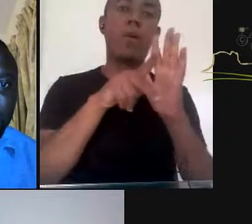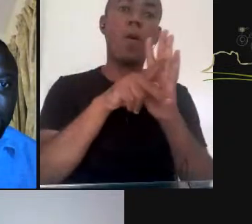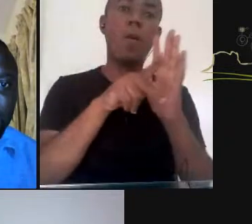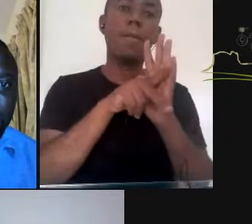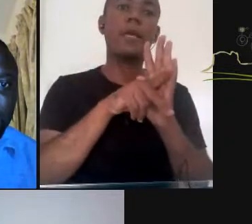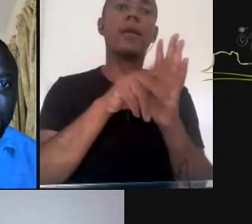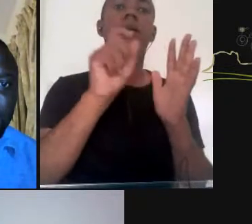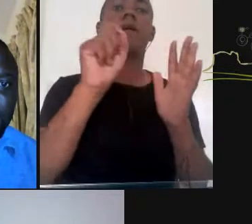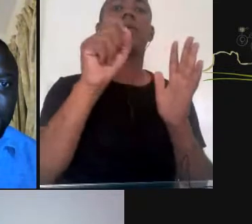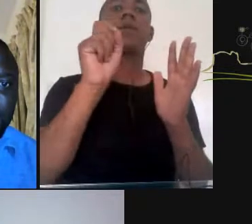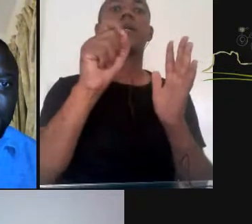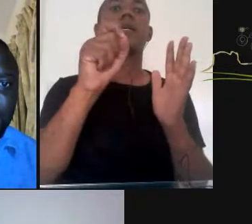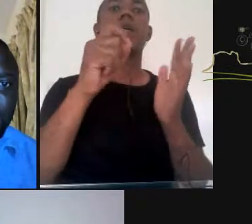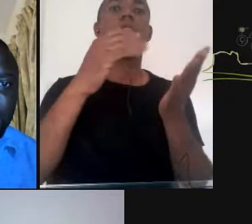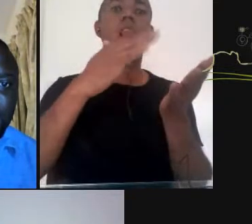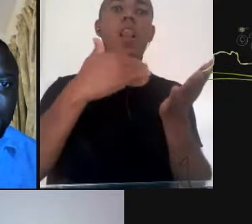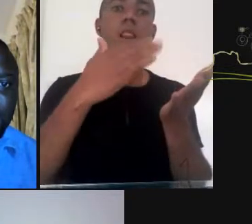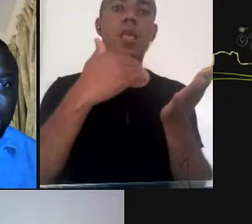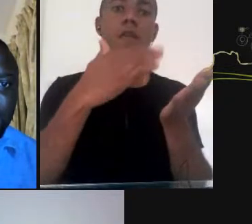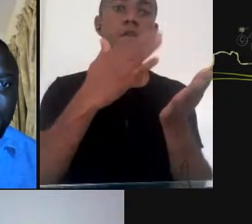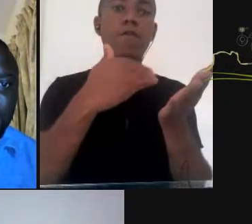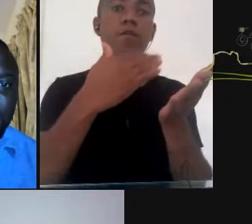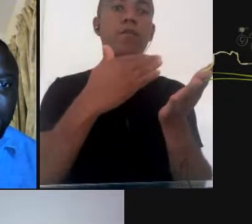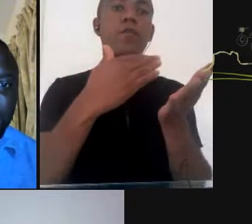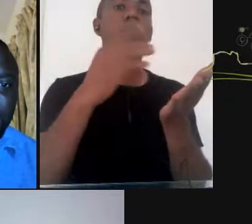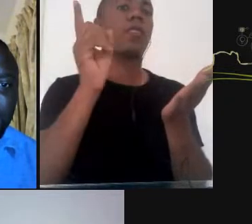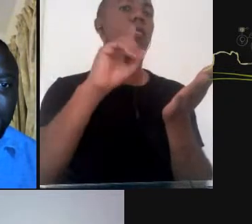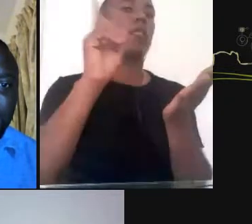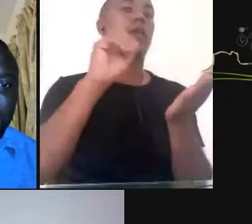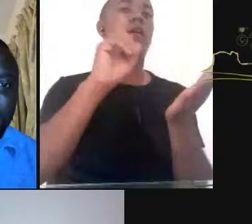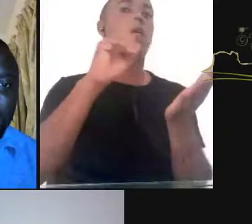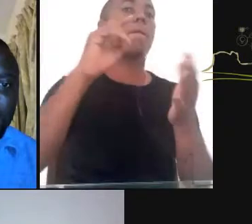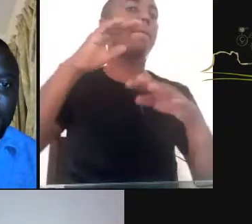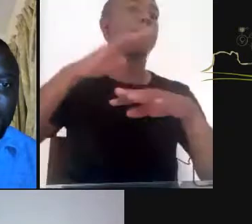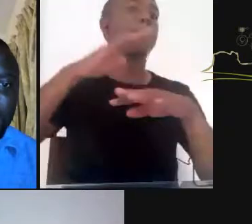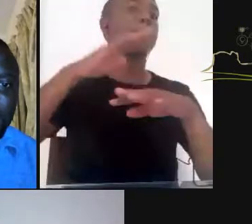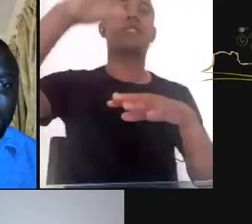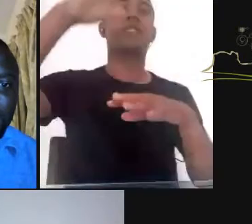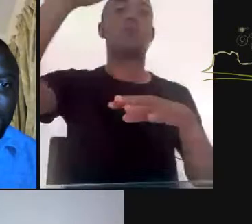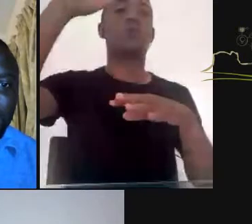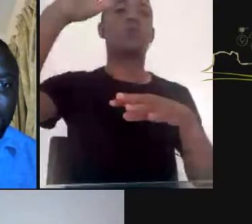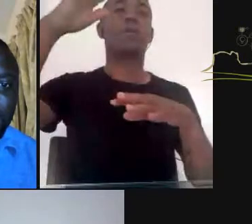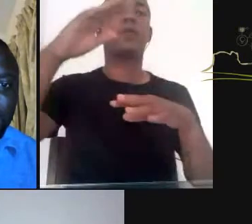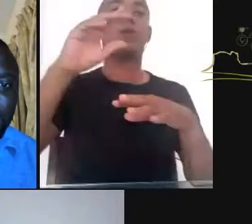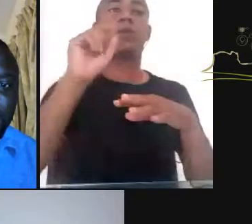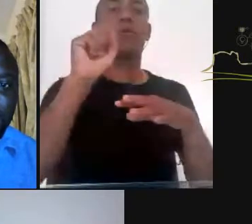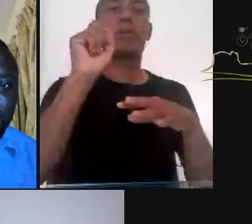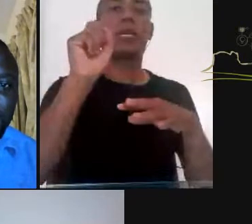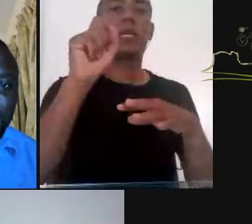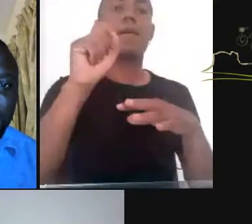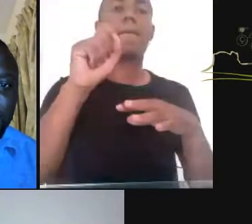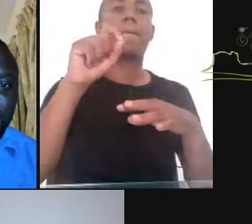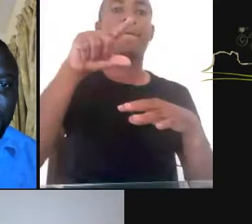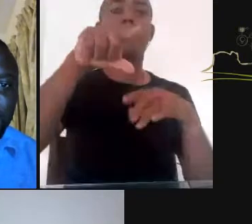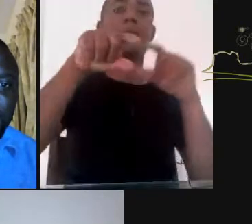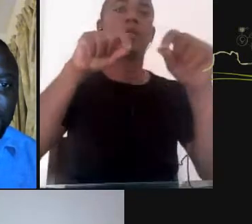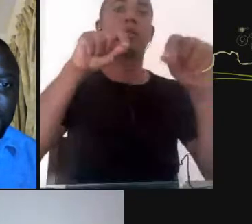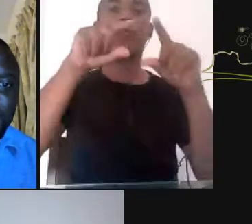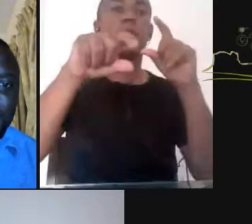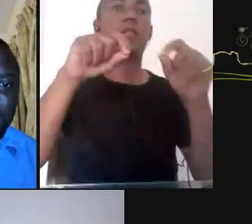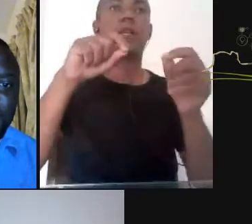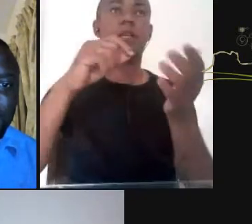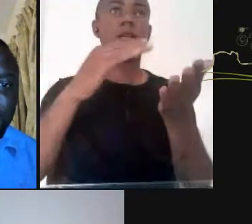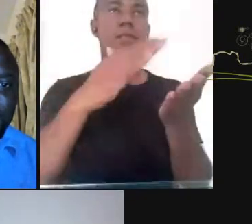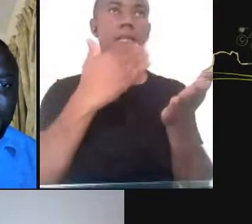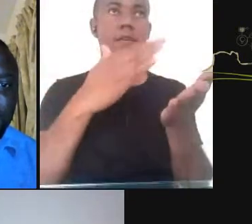que eu publiquei. A minha escrita é maior que o livro, muito maior que o livro. Então, não posso pegar o livro como